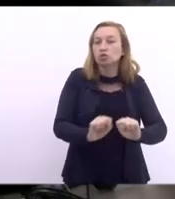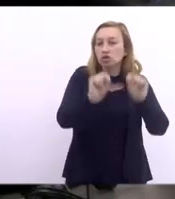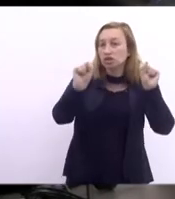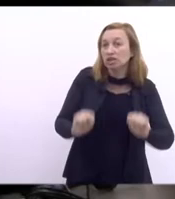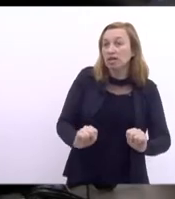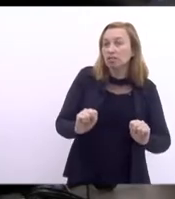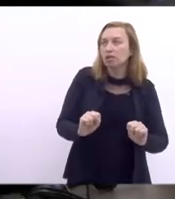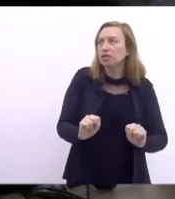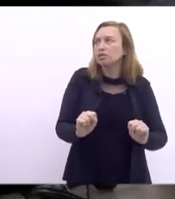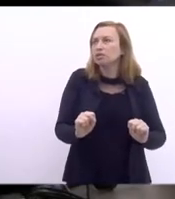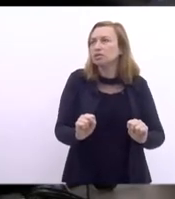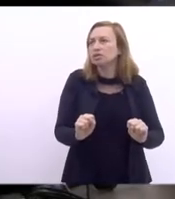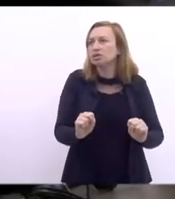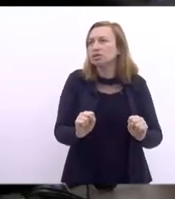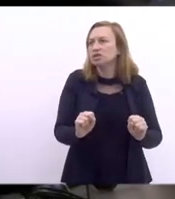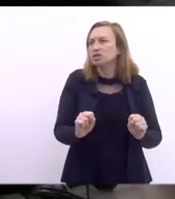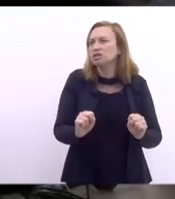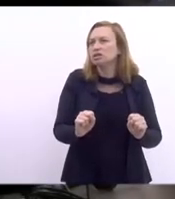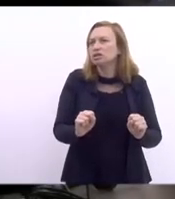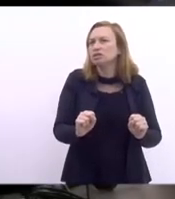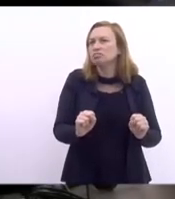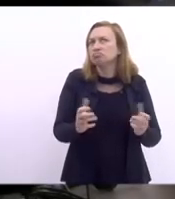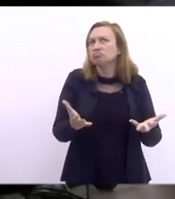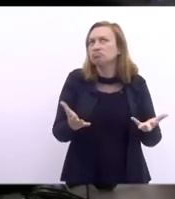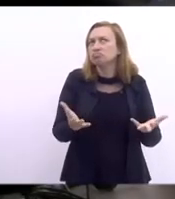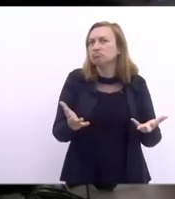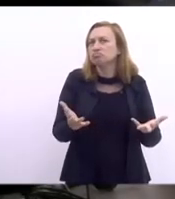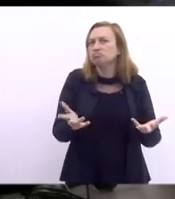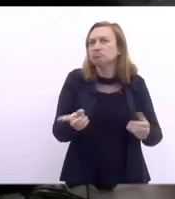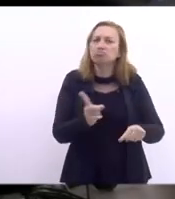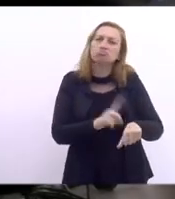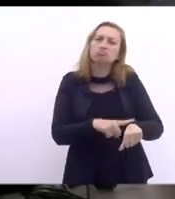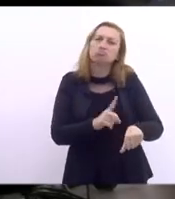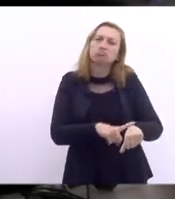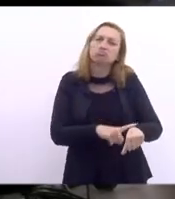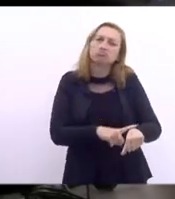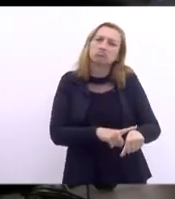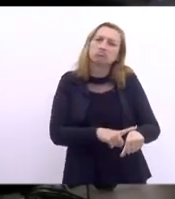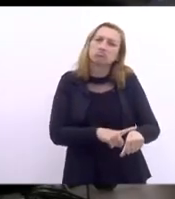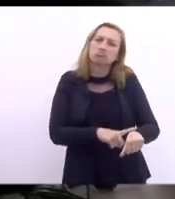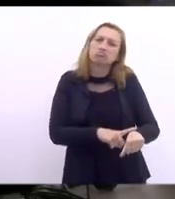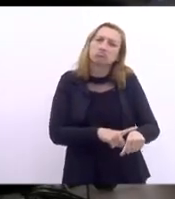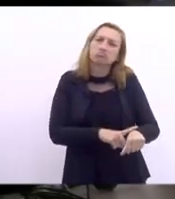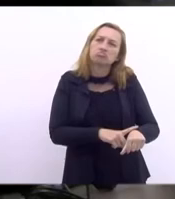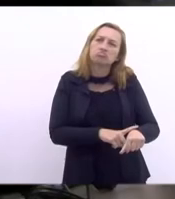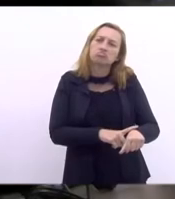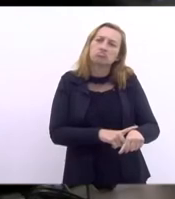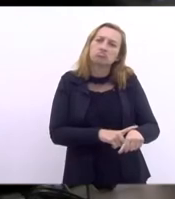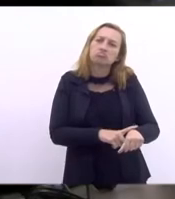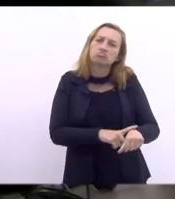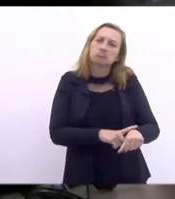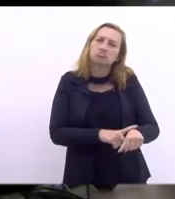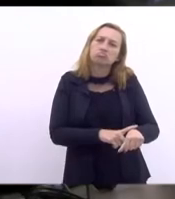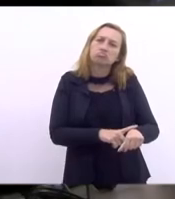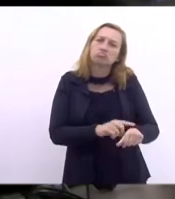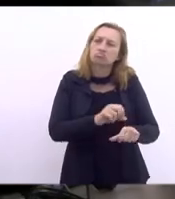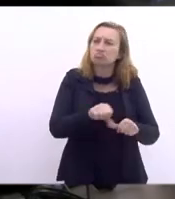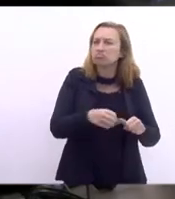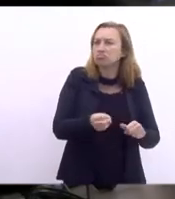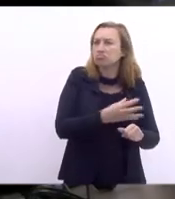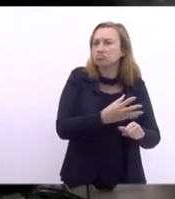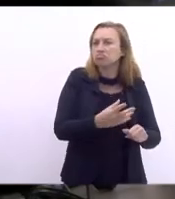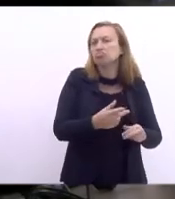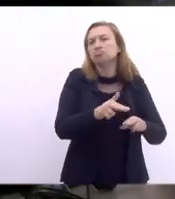é E aí no momento ele ainda não tá atualizado pelas novas questões